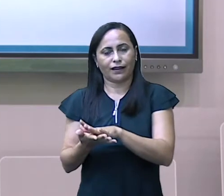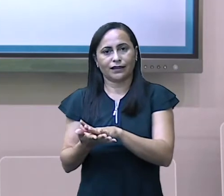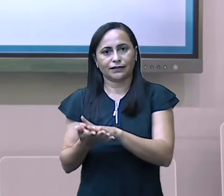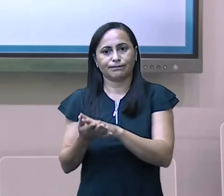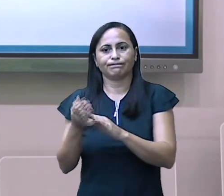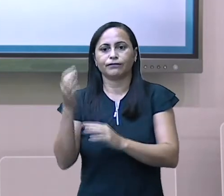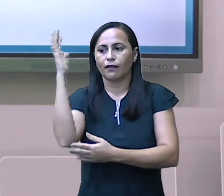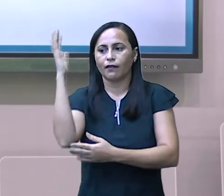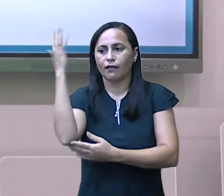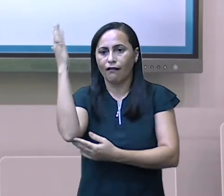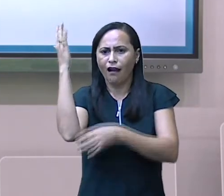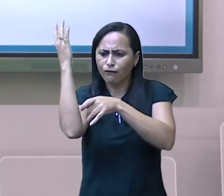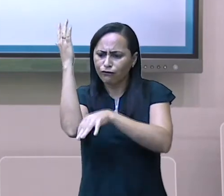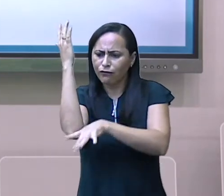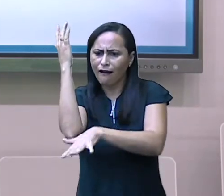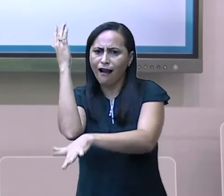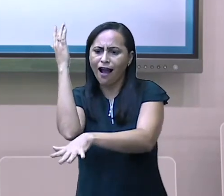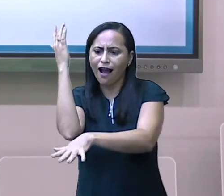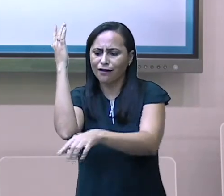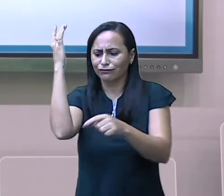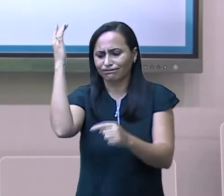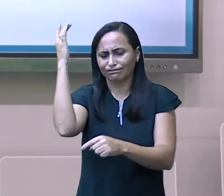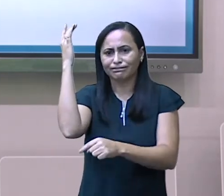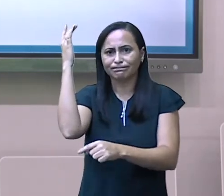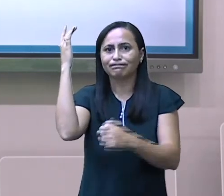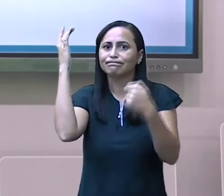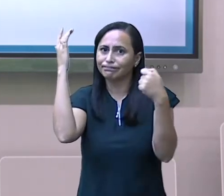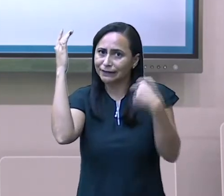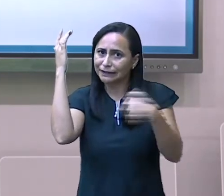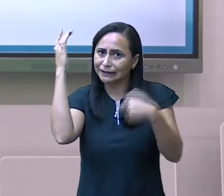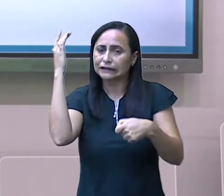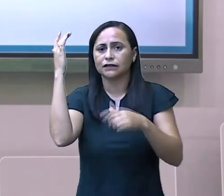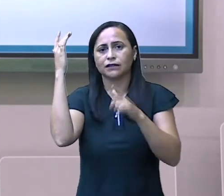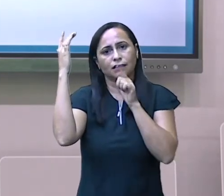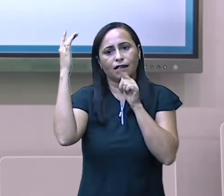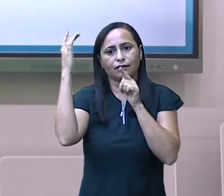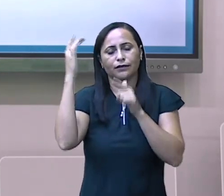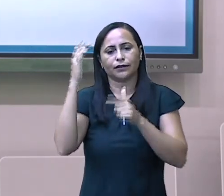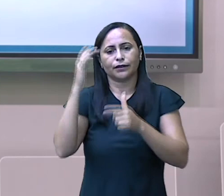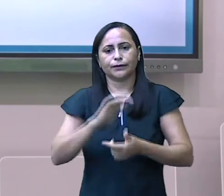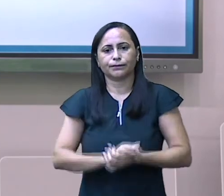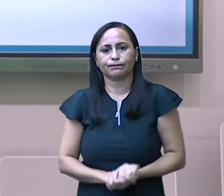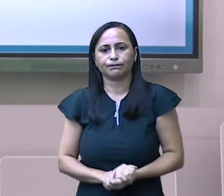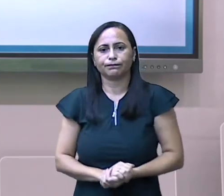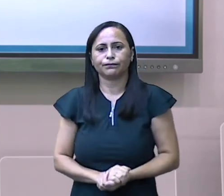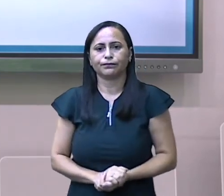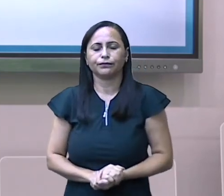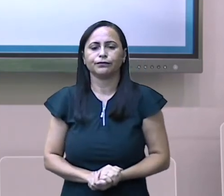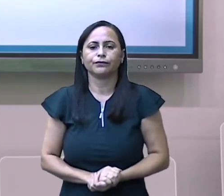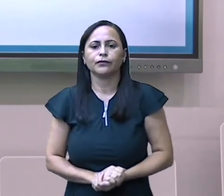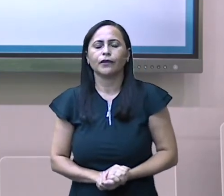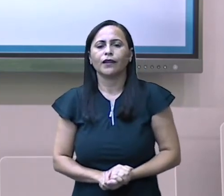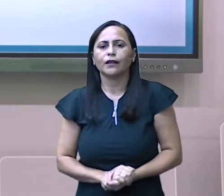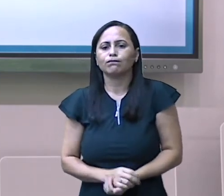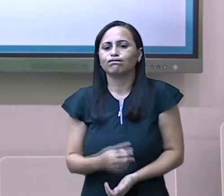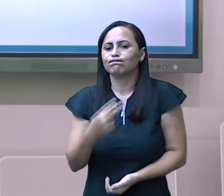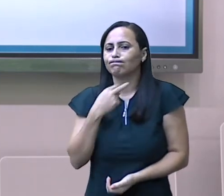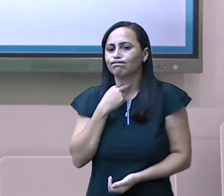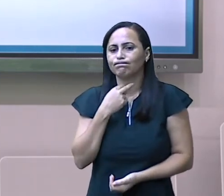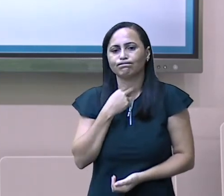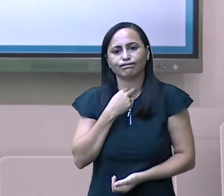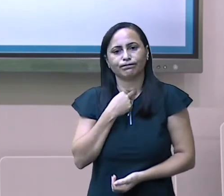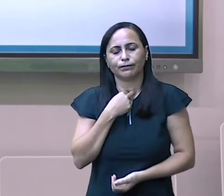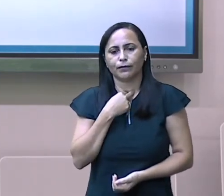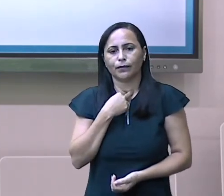ela precisa de água. É impossível a produção de